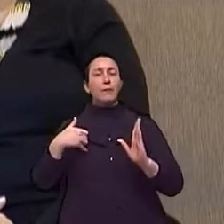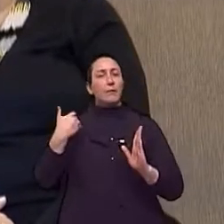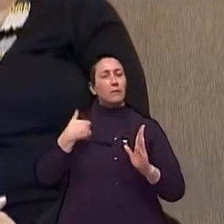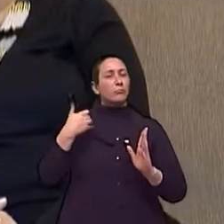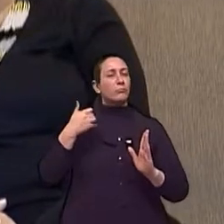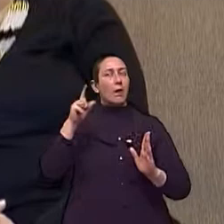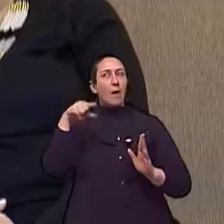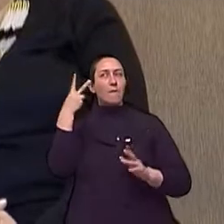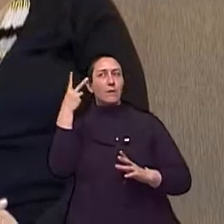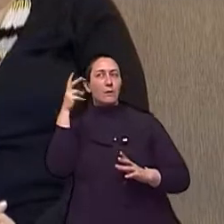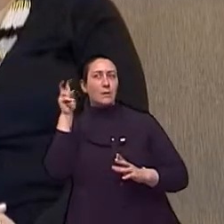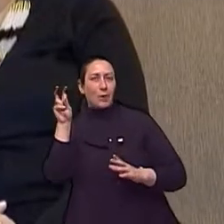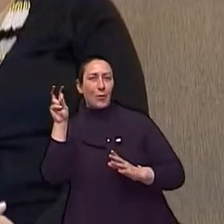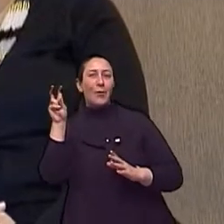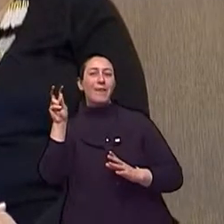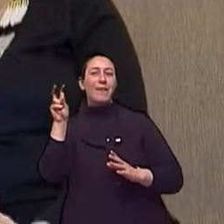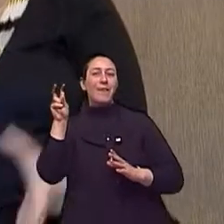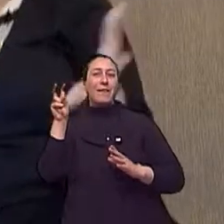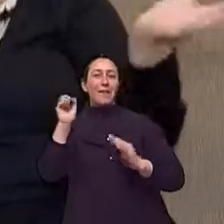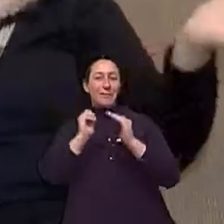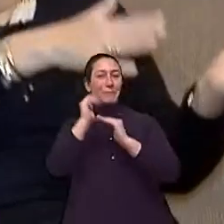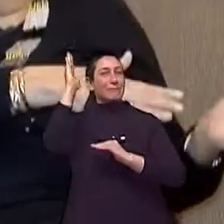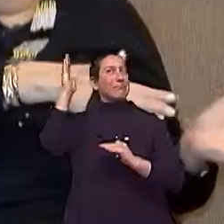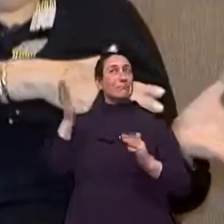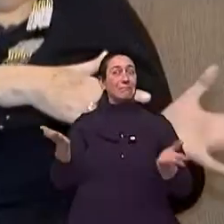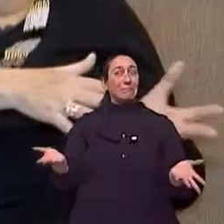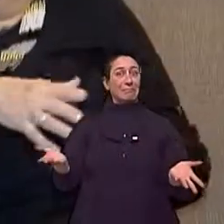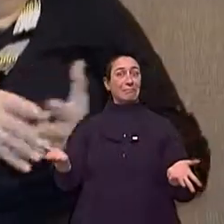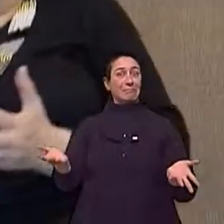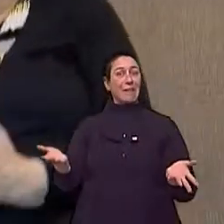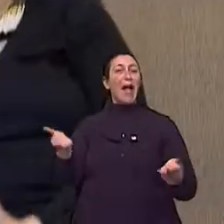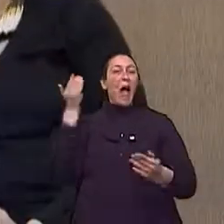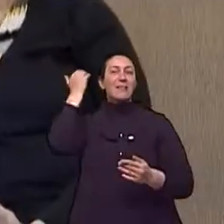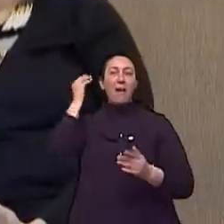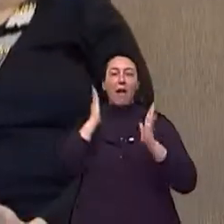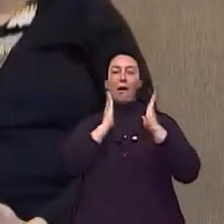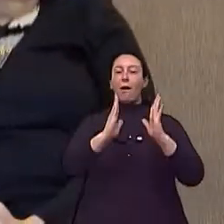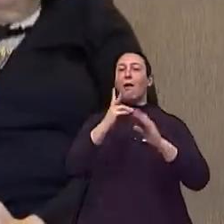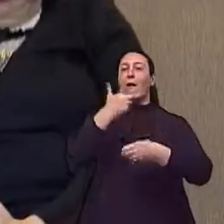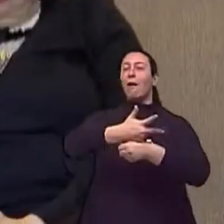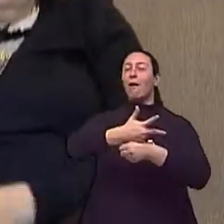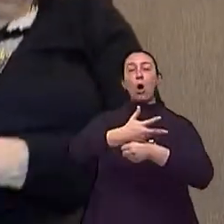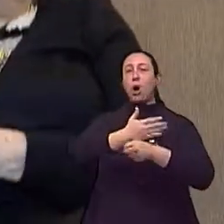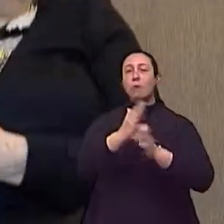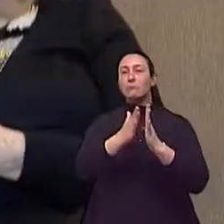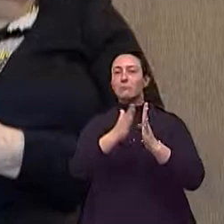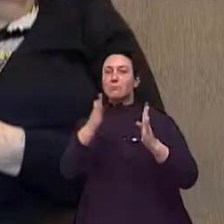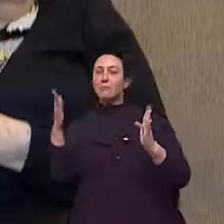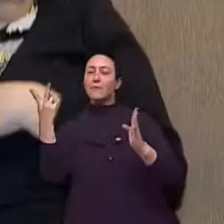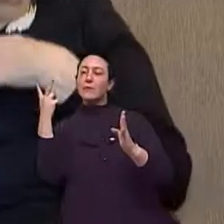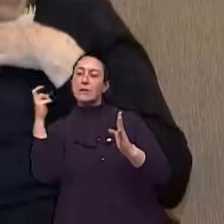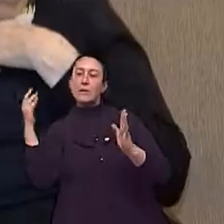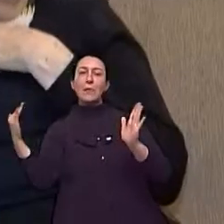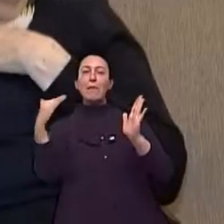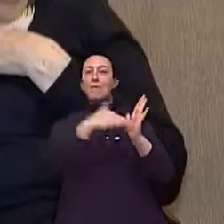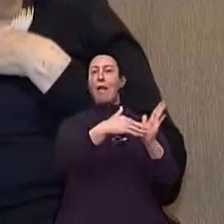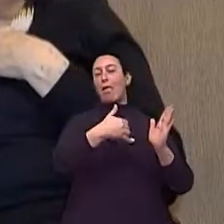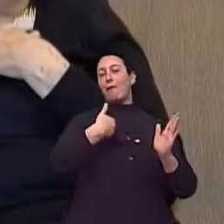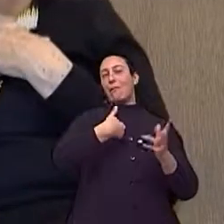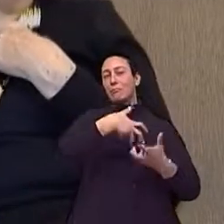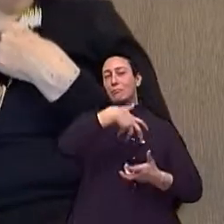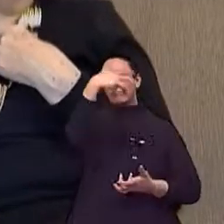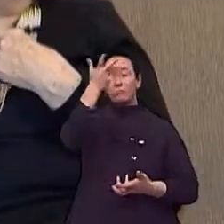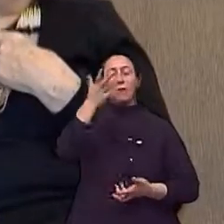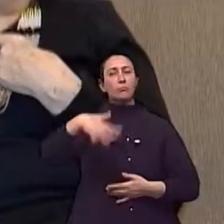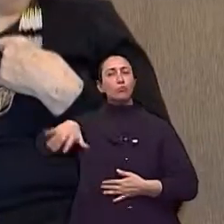agora é de 25 anos quer dizer diminuiu mais ainda né E a faixa etária de mulheres